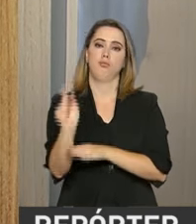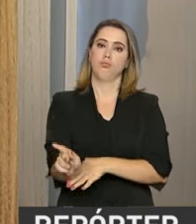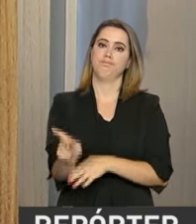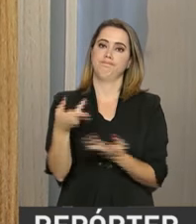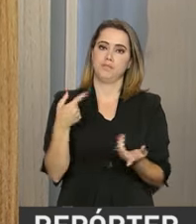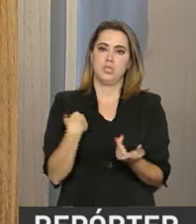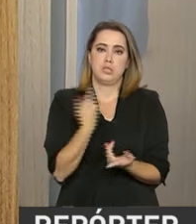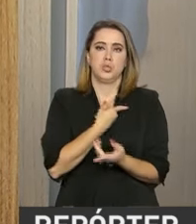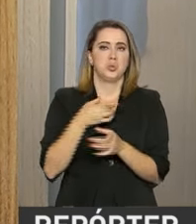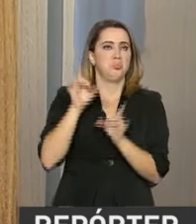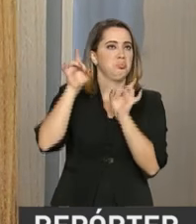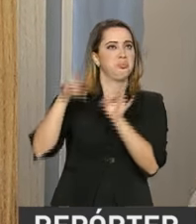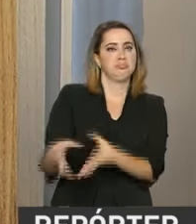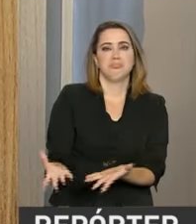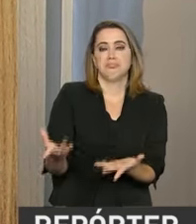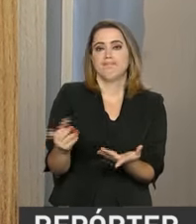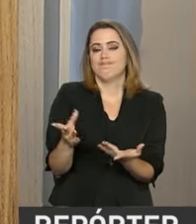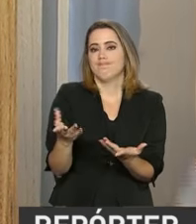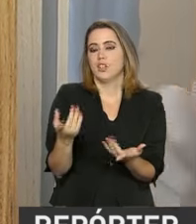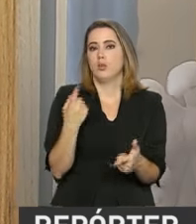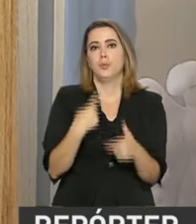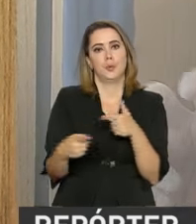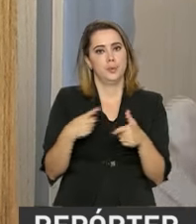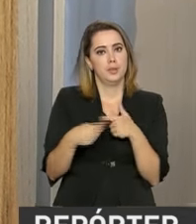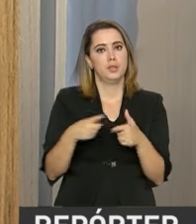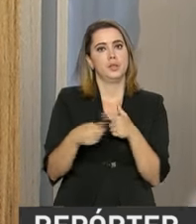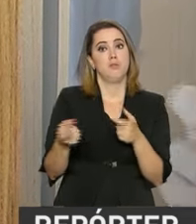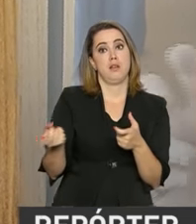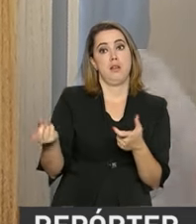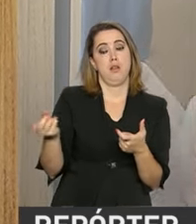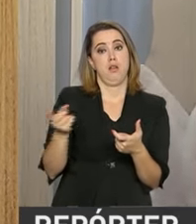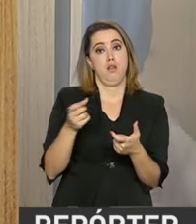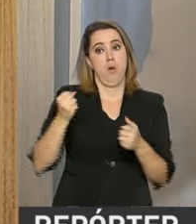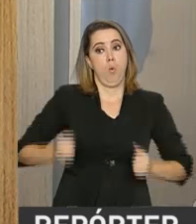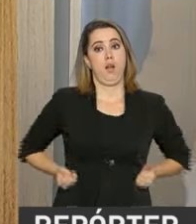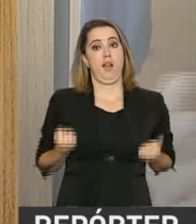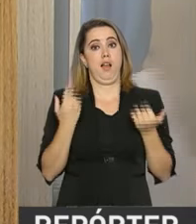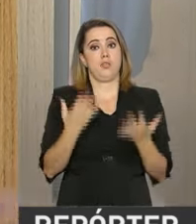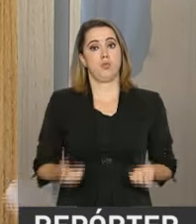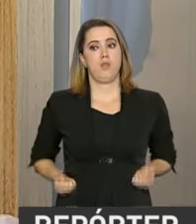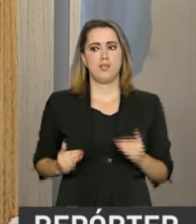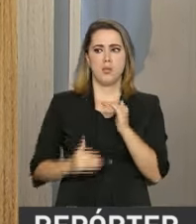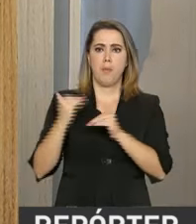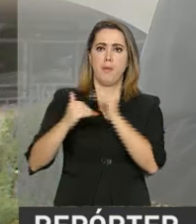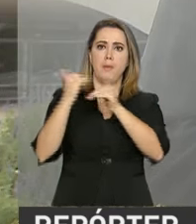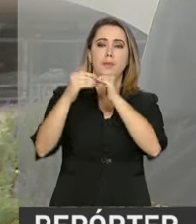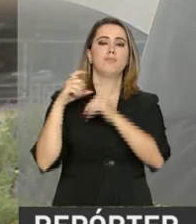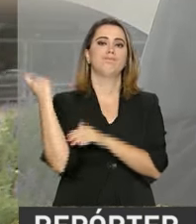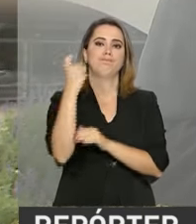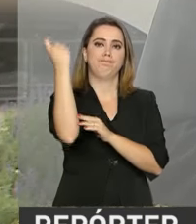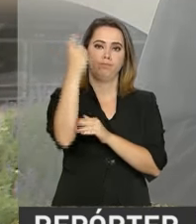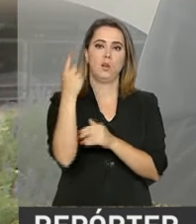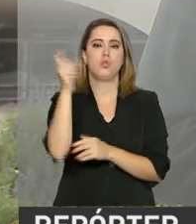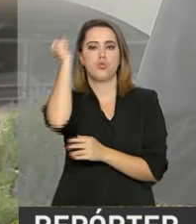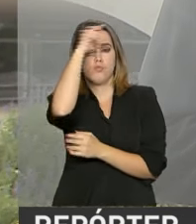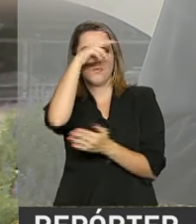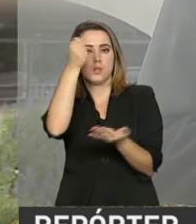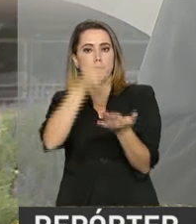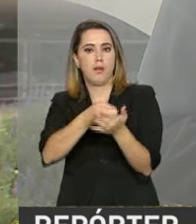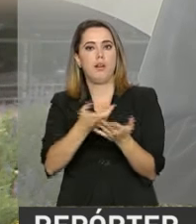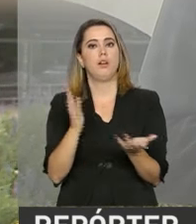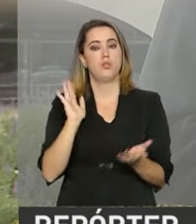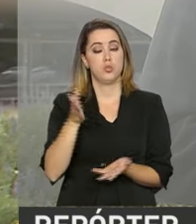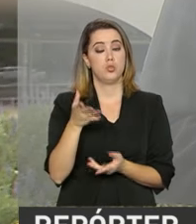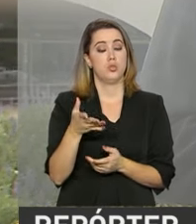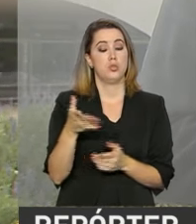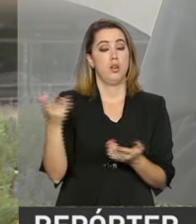não fizer nada, vai ficar numa situação em que a despesa da Previdência vai ficar tão alta que a gente vai ter dificuldade de pagar. Isso já ocorreu em